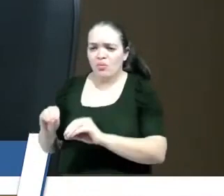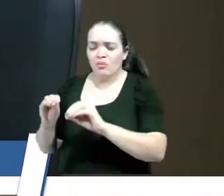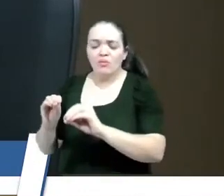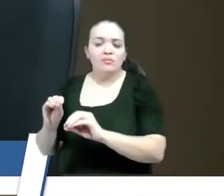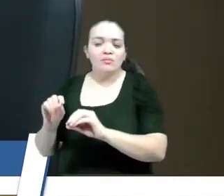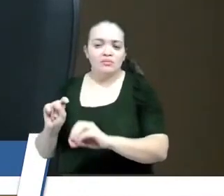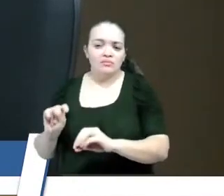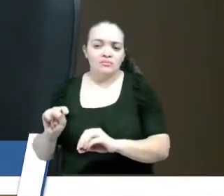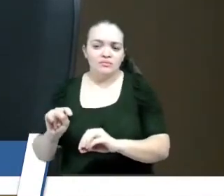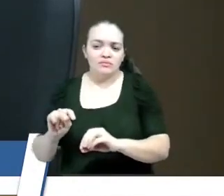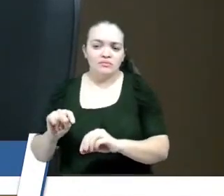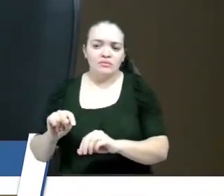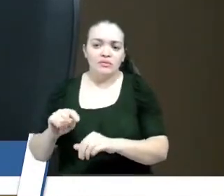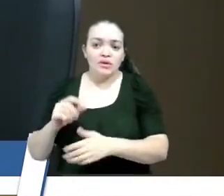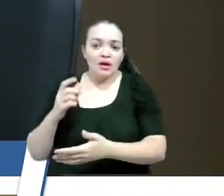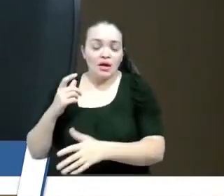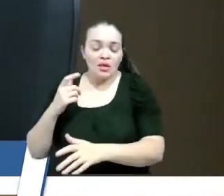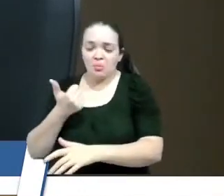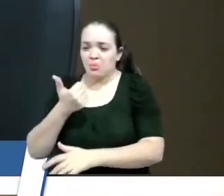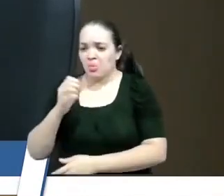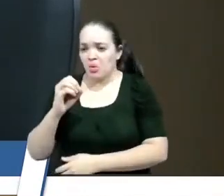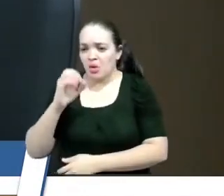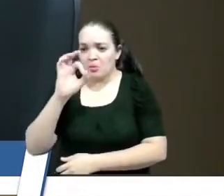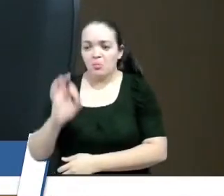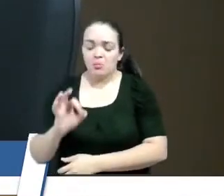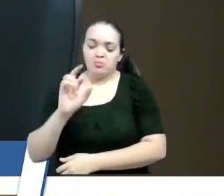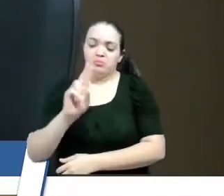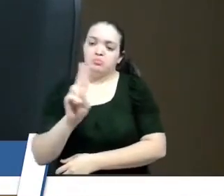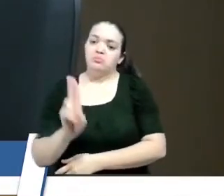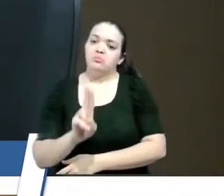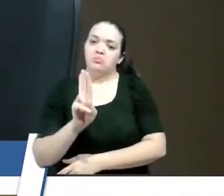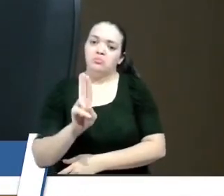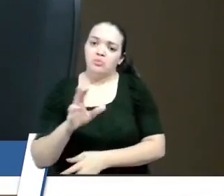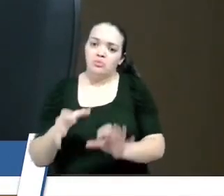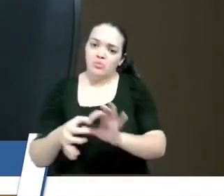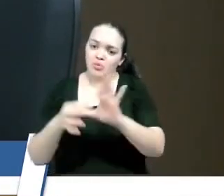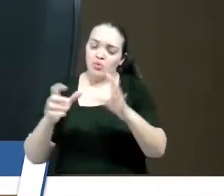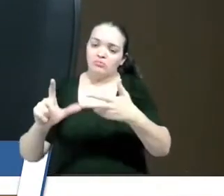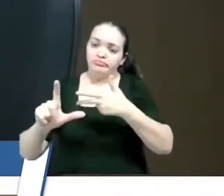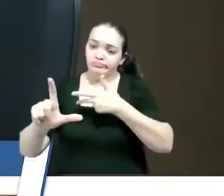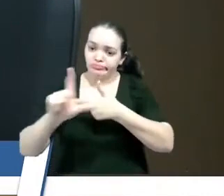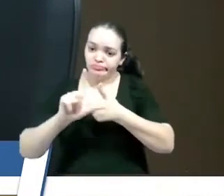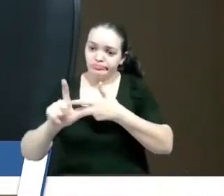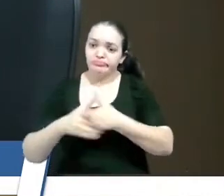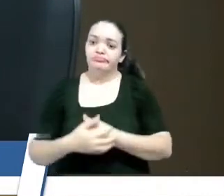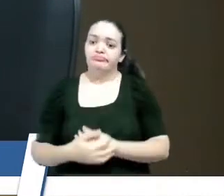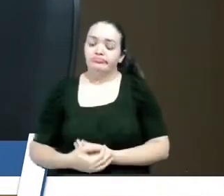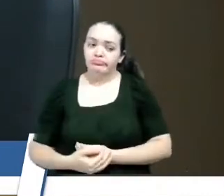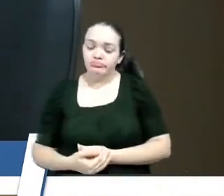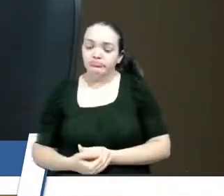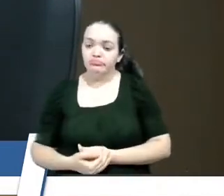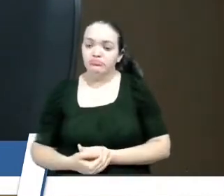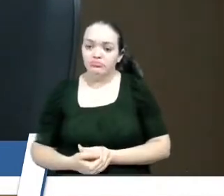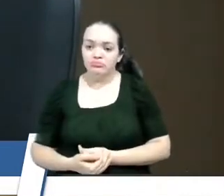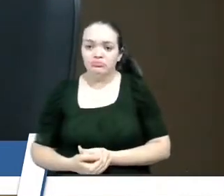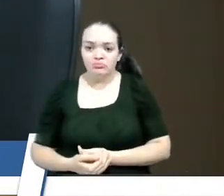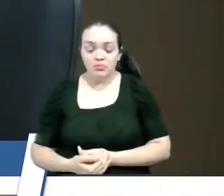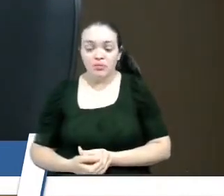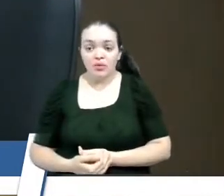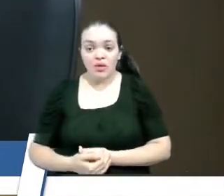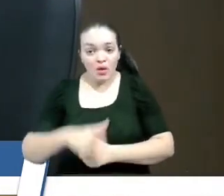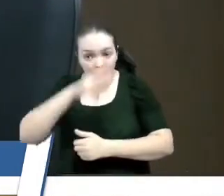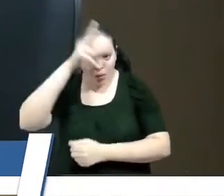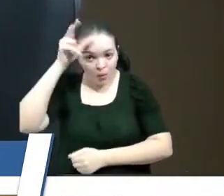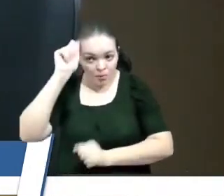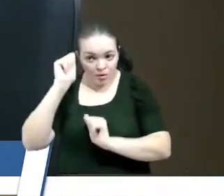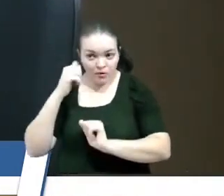no montante de 10% sem utilizar da autorização legislativa. O prefeito pode mandar o orçamento